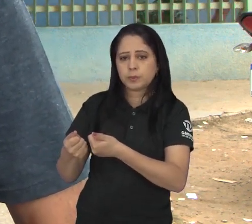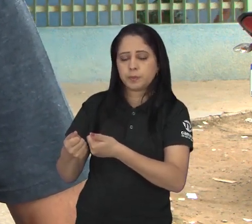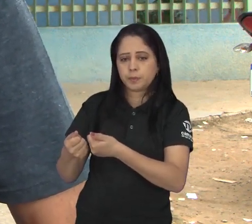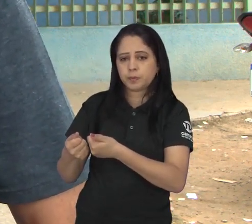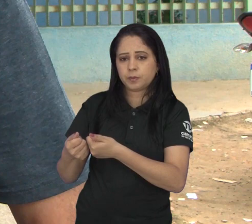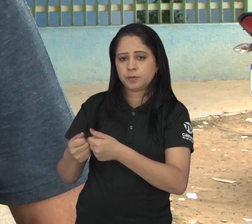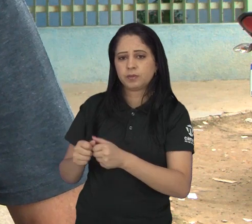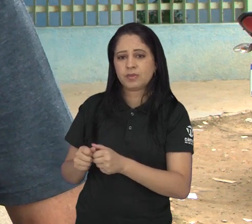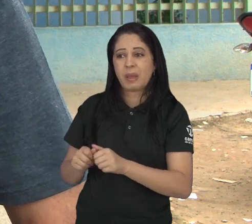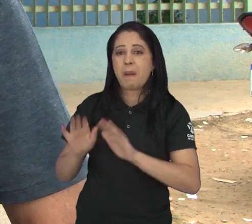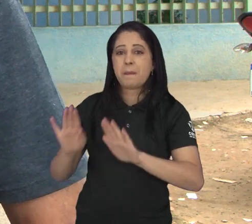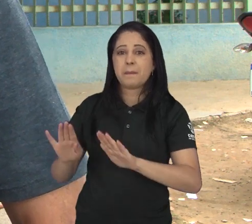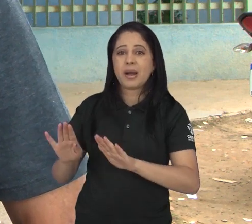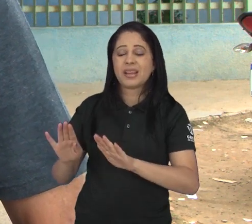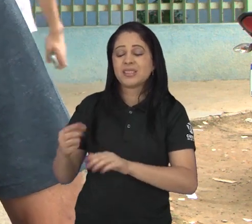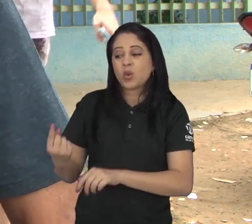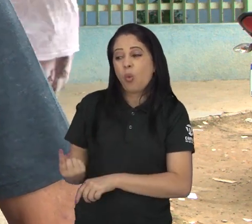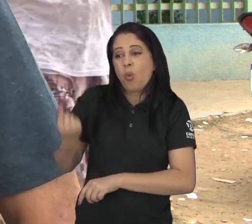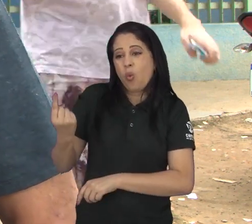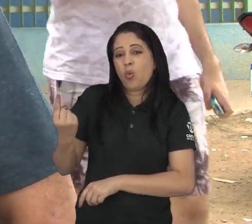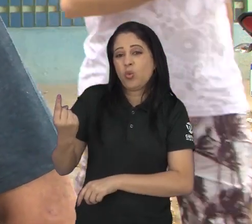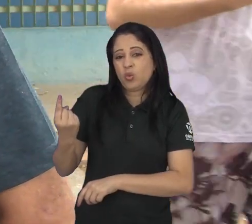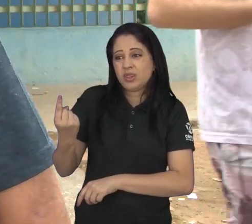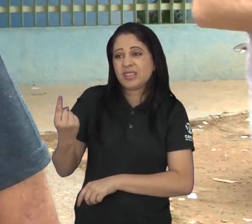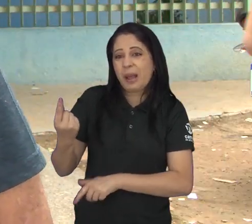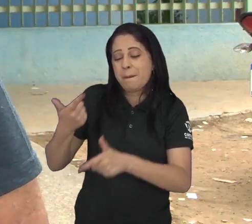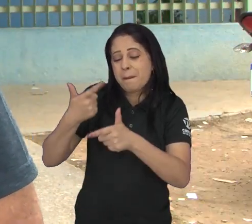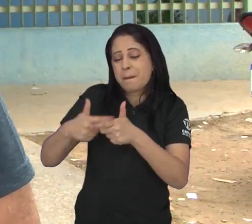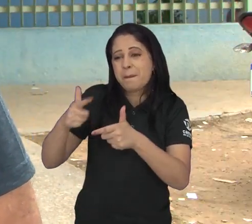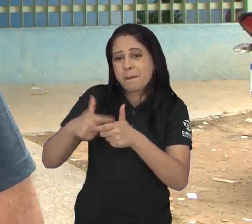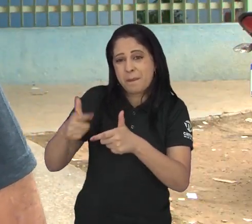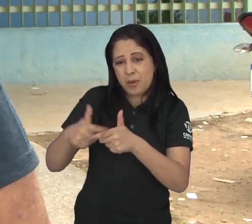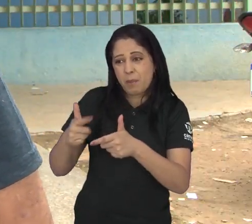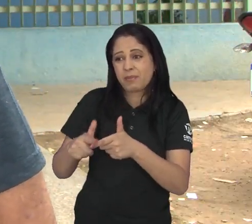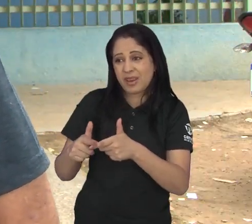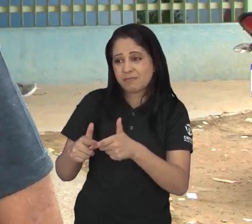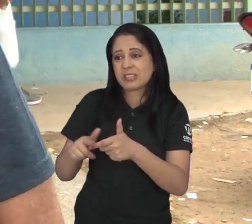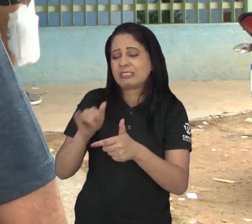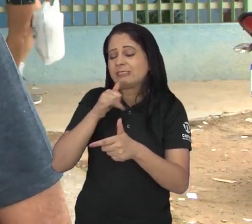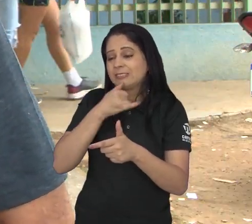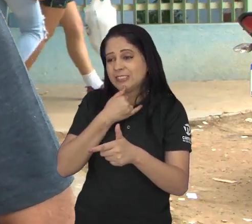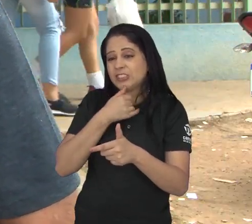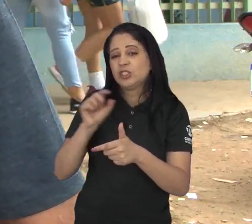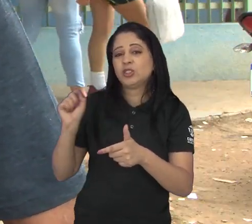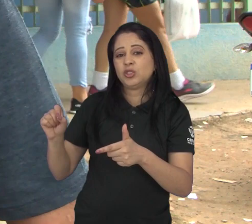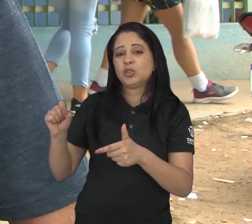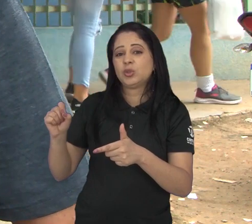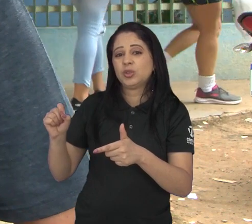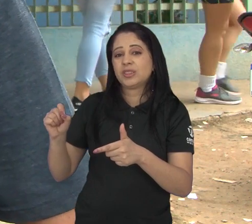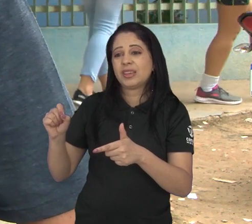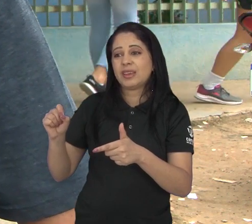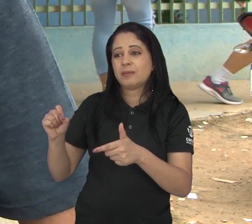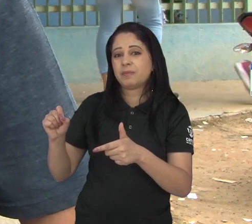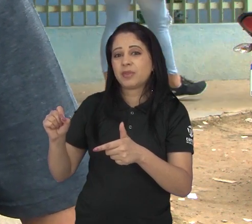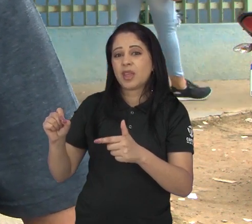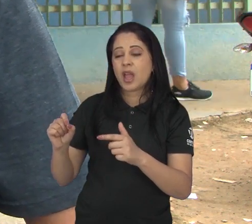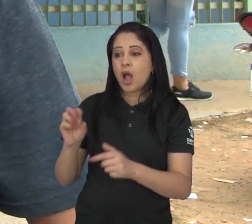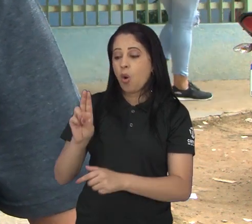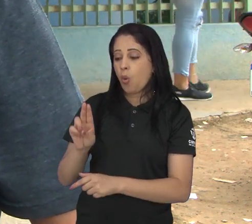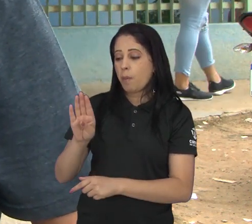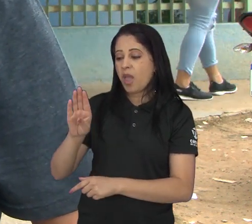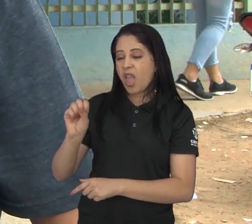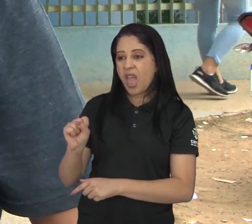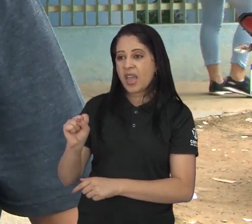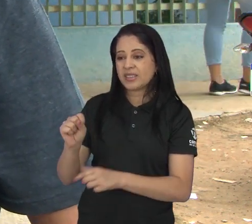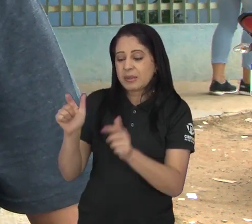a única coisa que deixa um pouco a desejar é a questão de espaço o espaço ficou